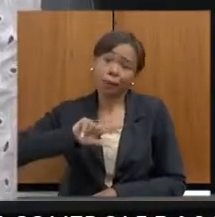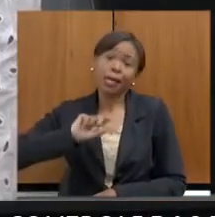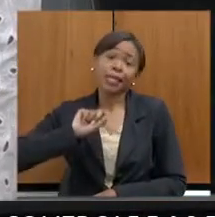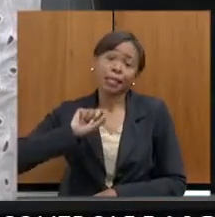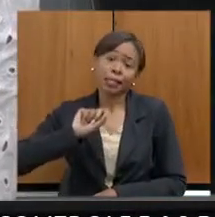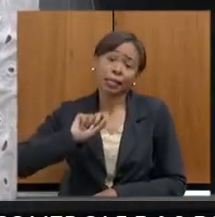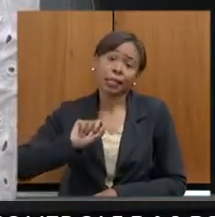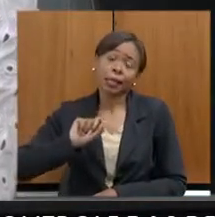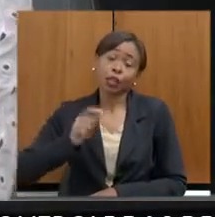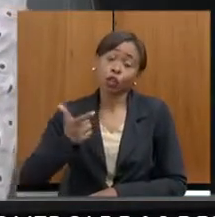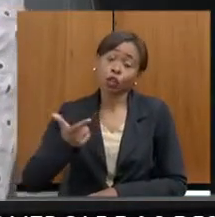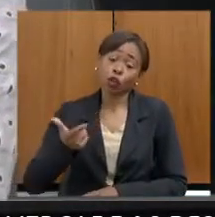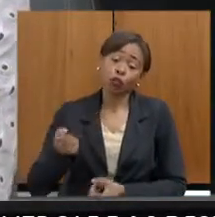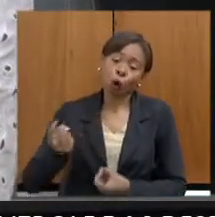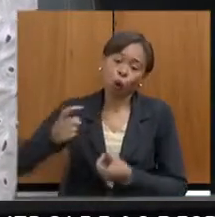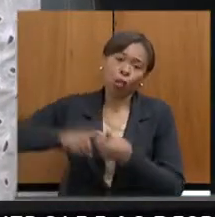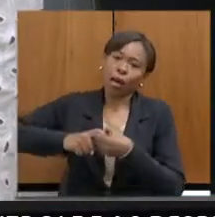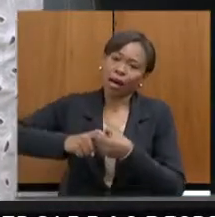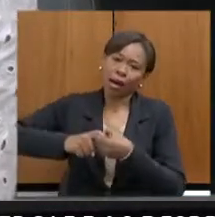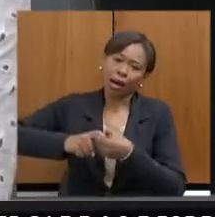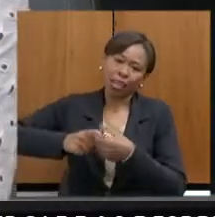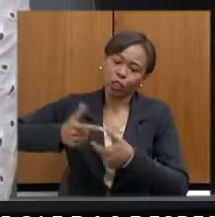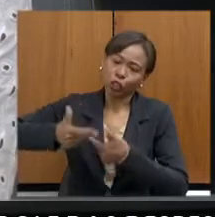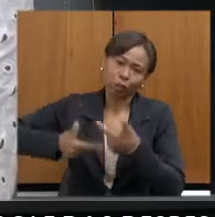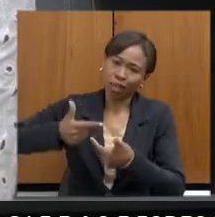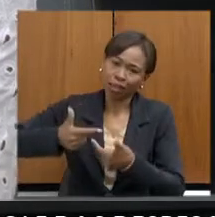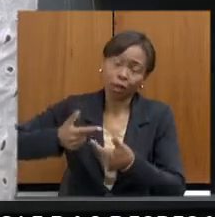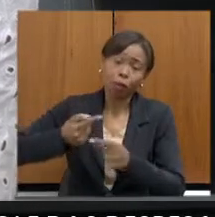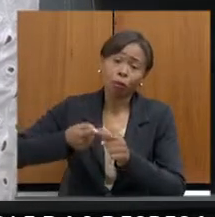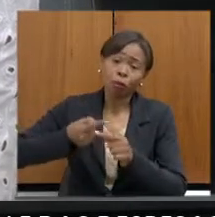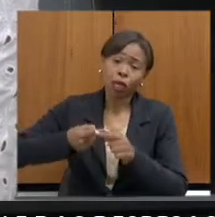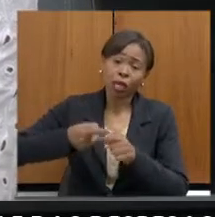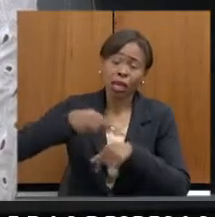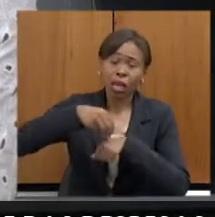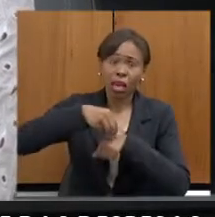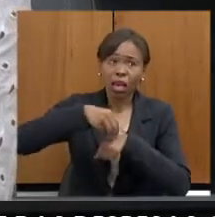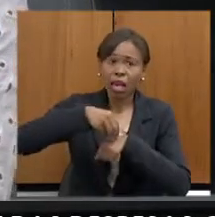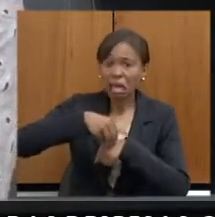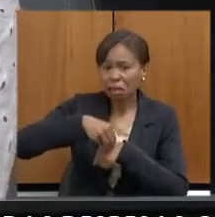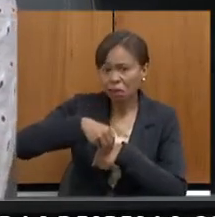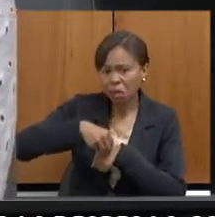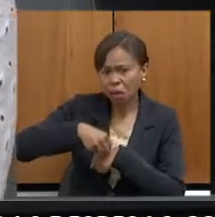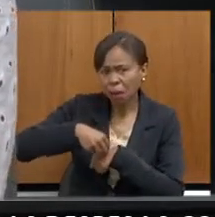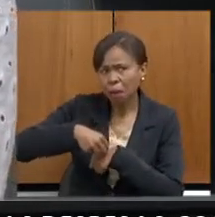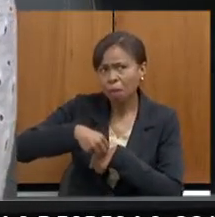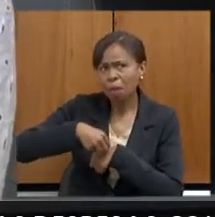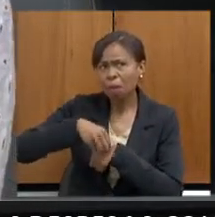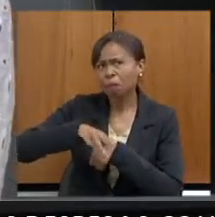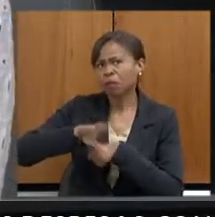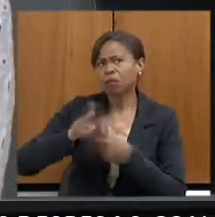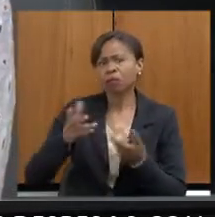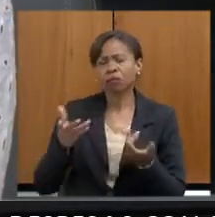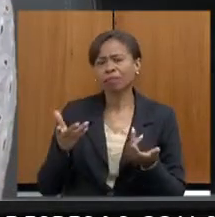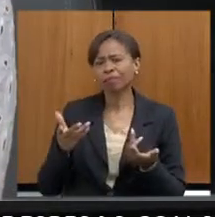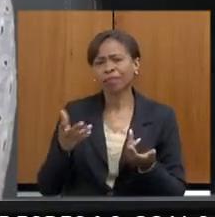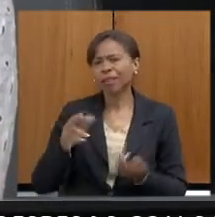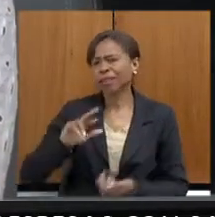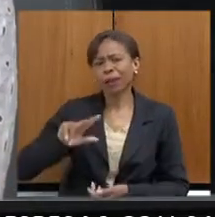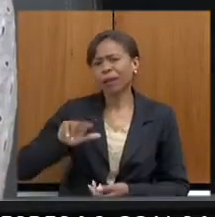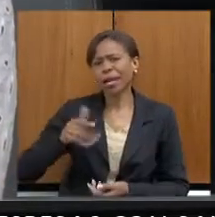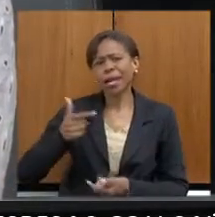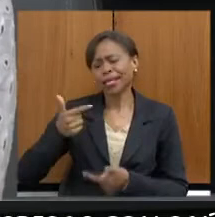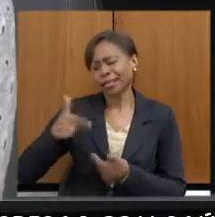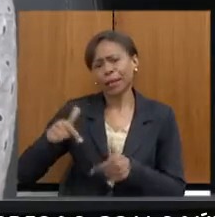serviço né porque encaminhamentos não é serviço porta aberta então fica evidente aqui nas